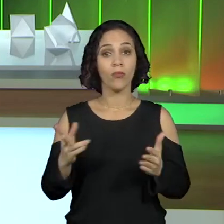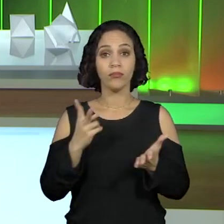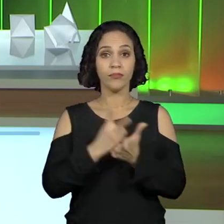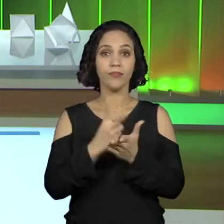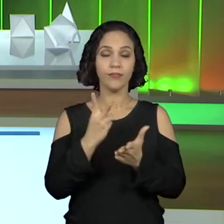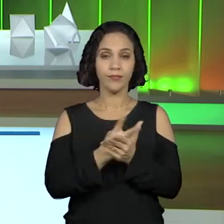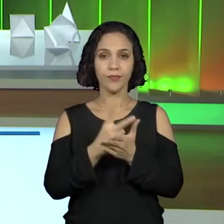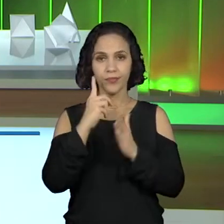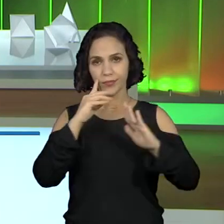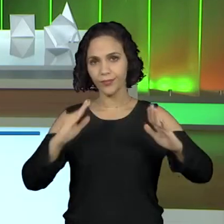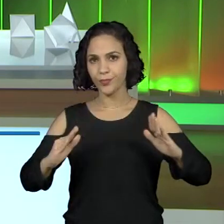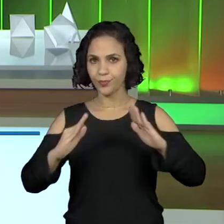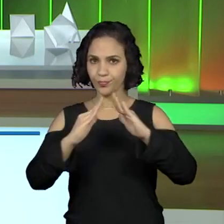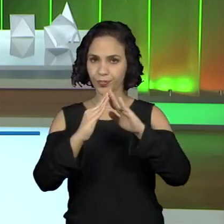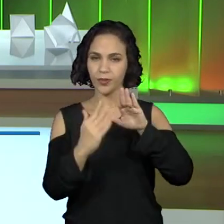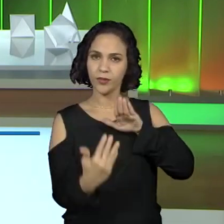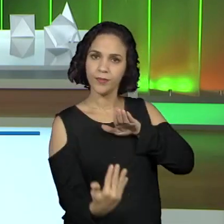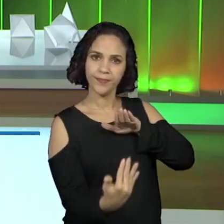pirâmides.